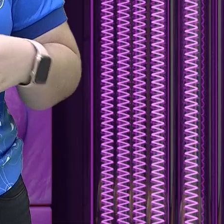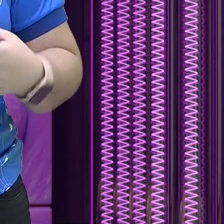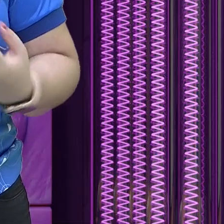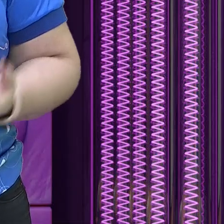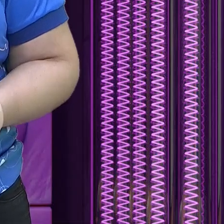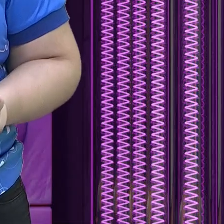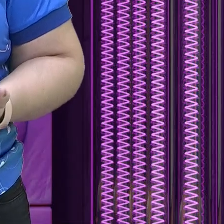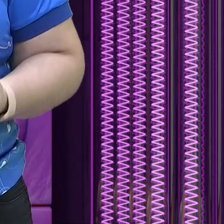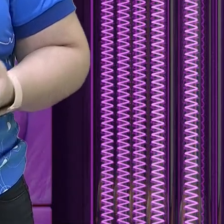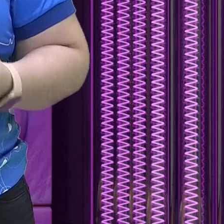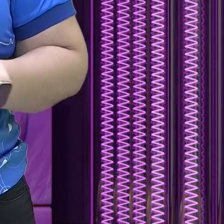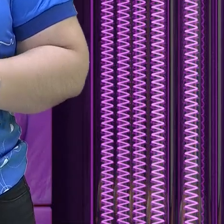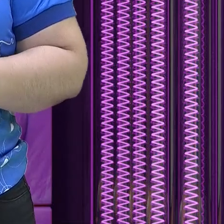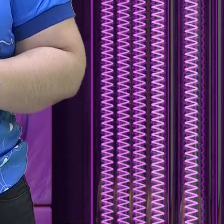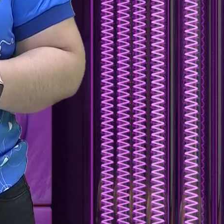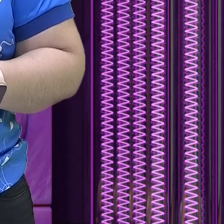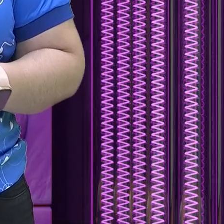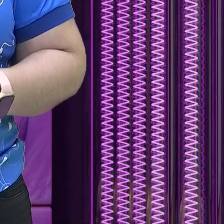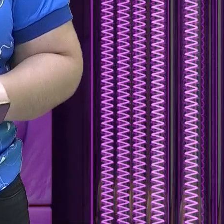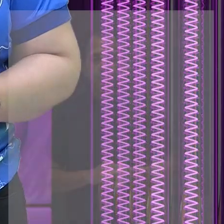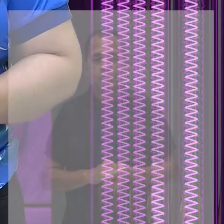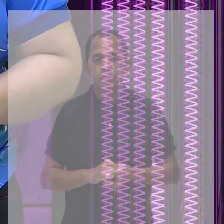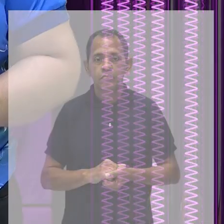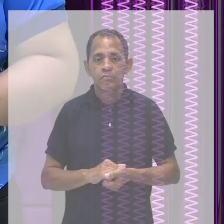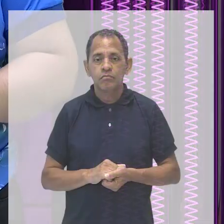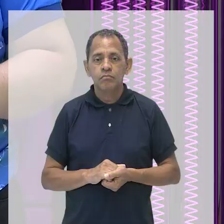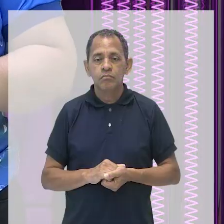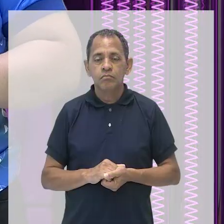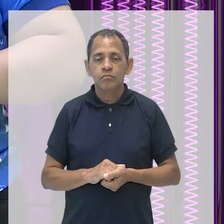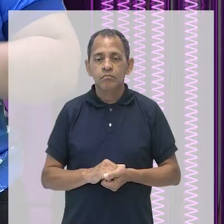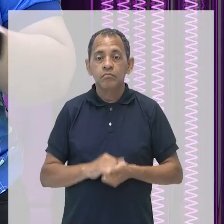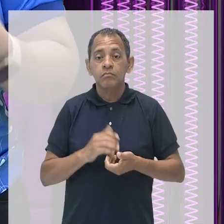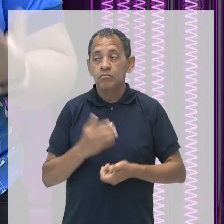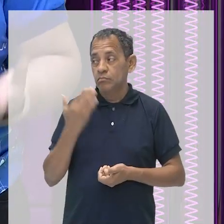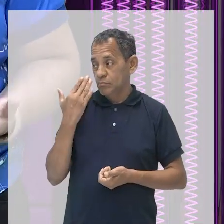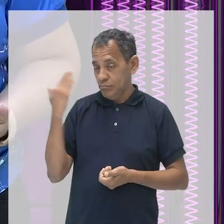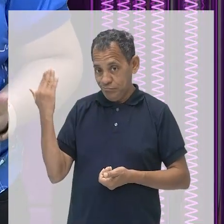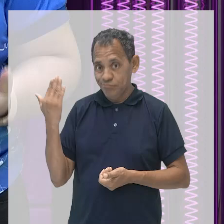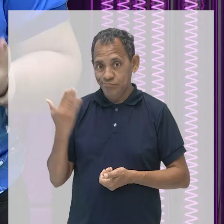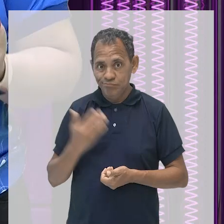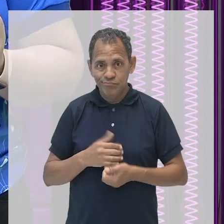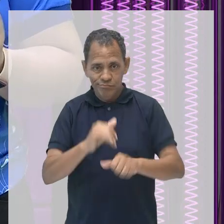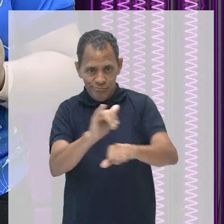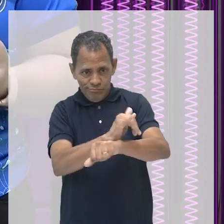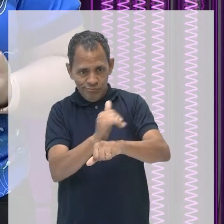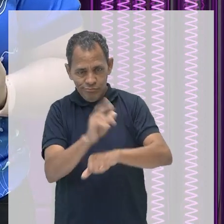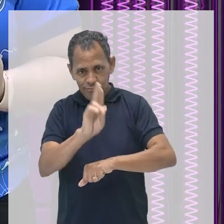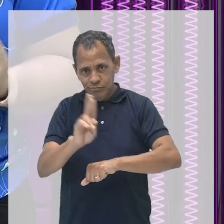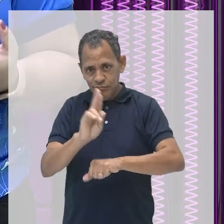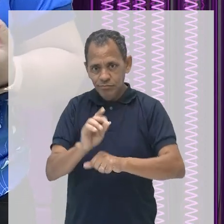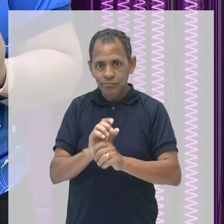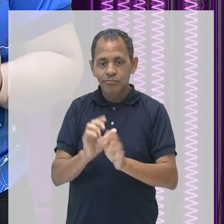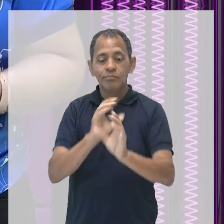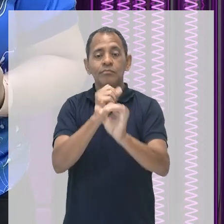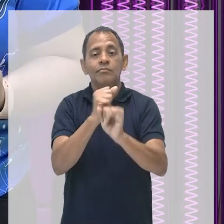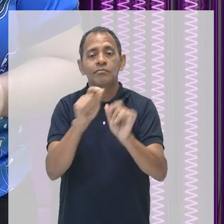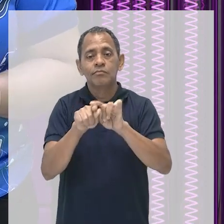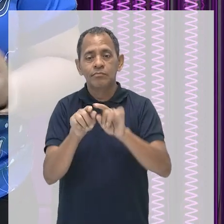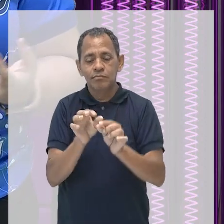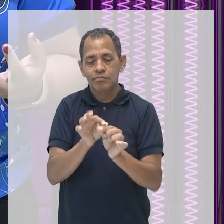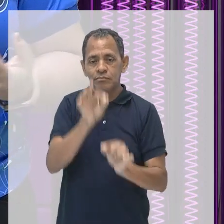prisma pentagonal, mas em todos os outros tipos de prisma são esses mesmos elementos. Aresta lateral,